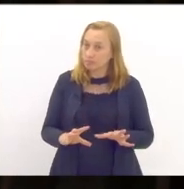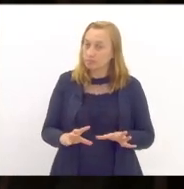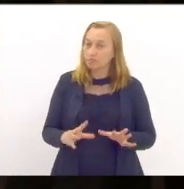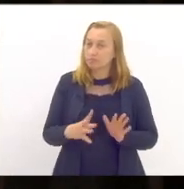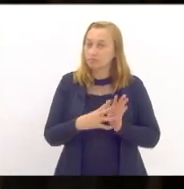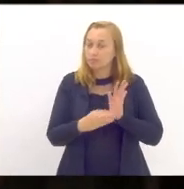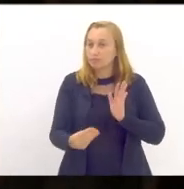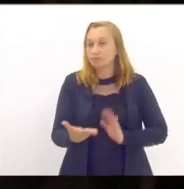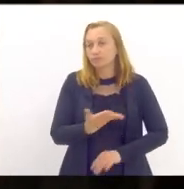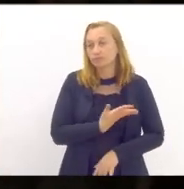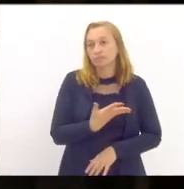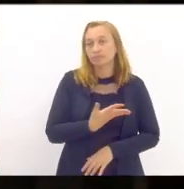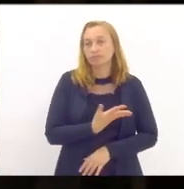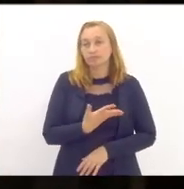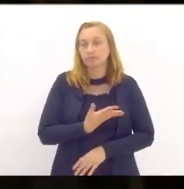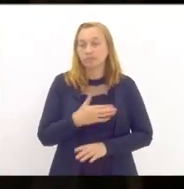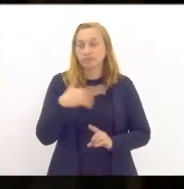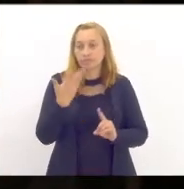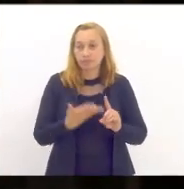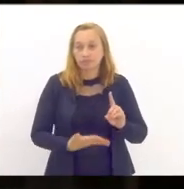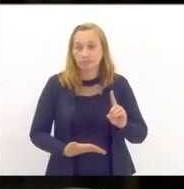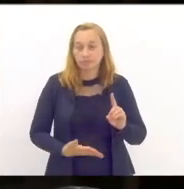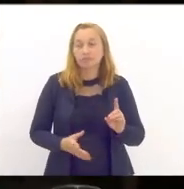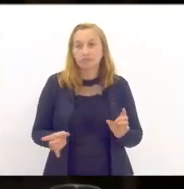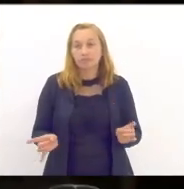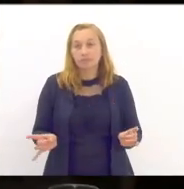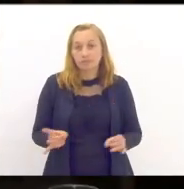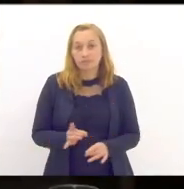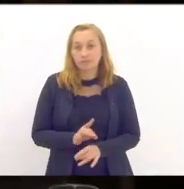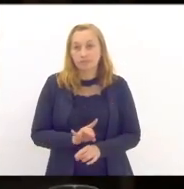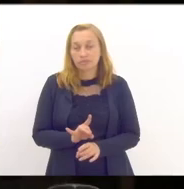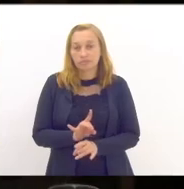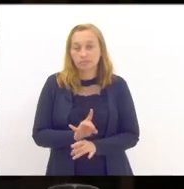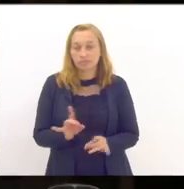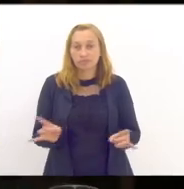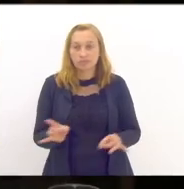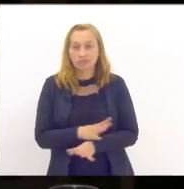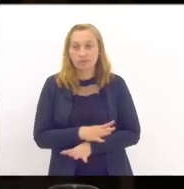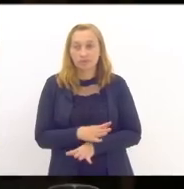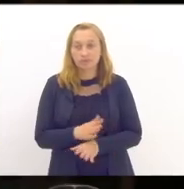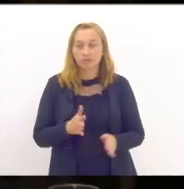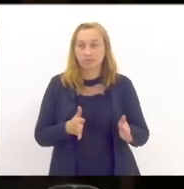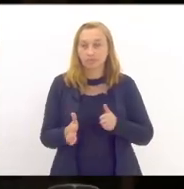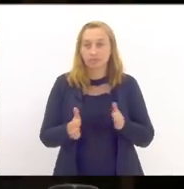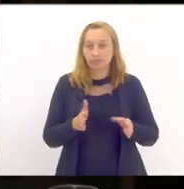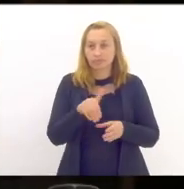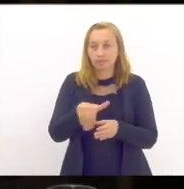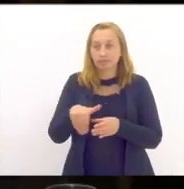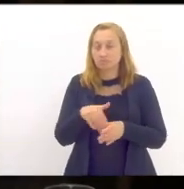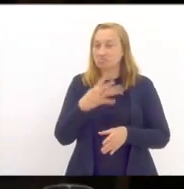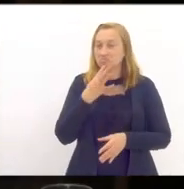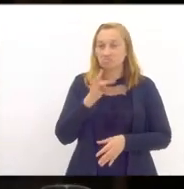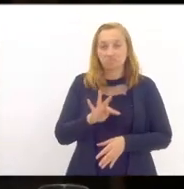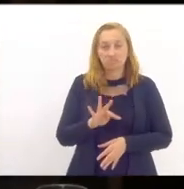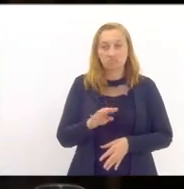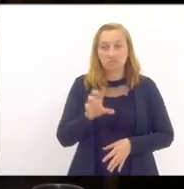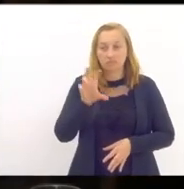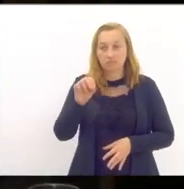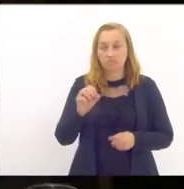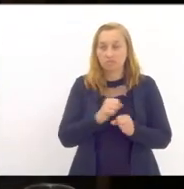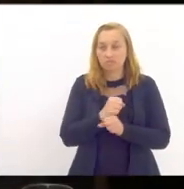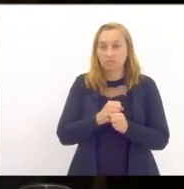meus colegas, a gente começar homenageando, porque está acabando, né, a legislatura. Mas eu não conheci, em 50 anos